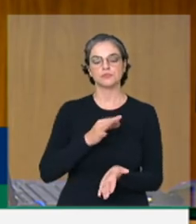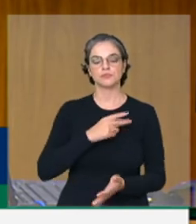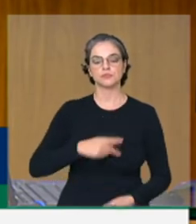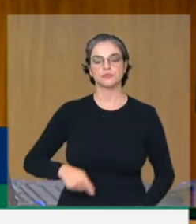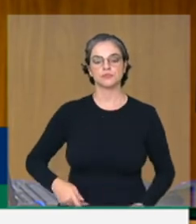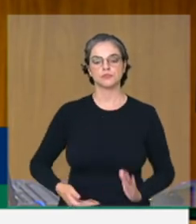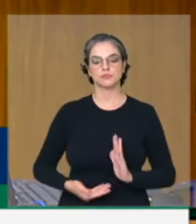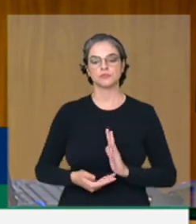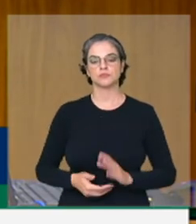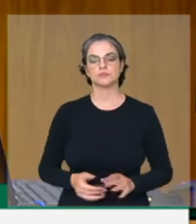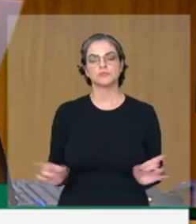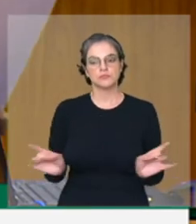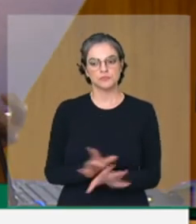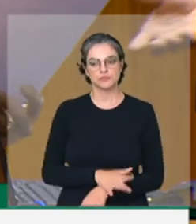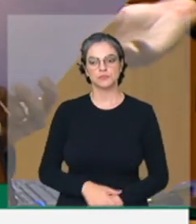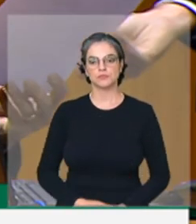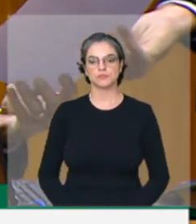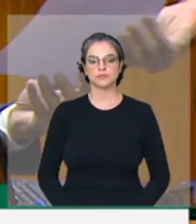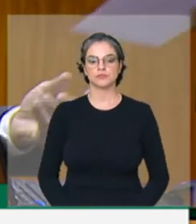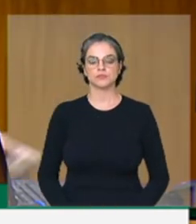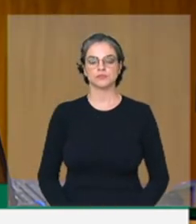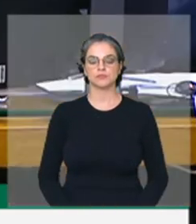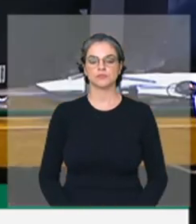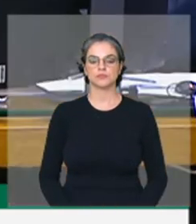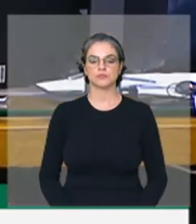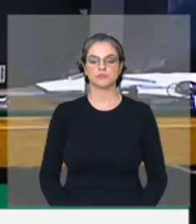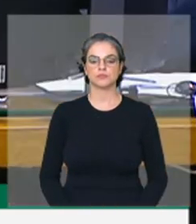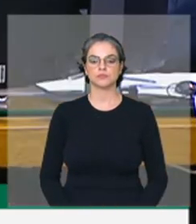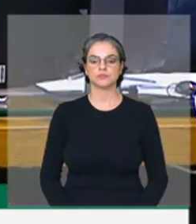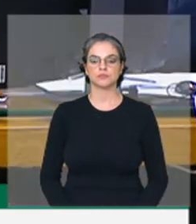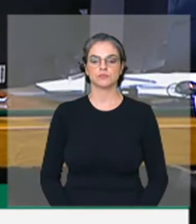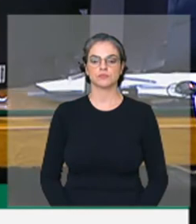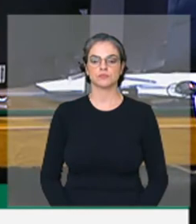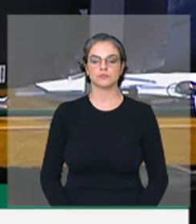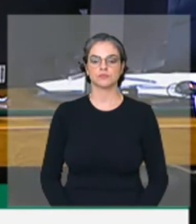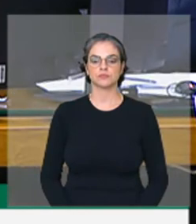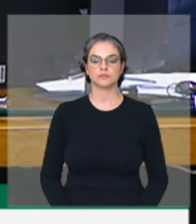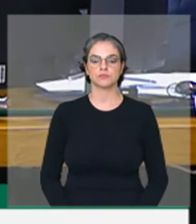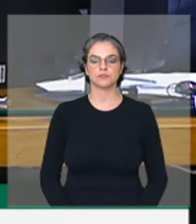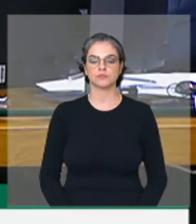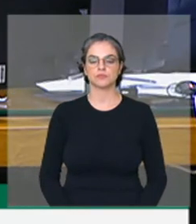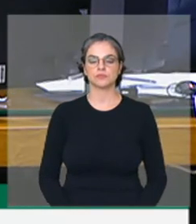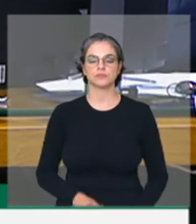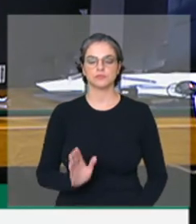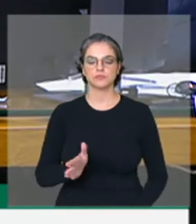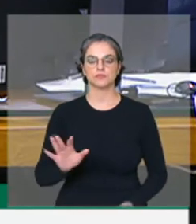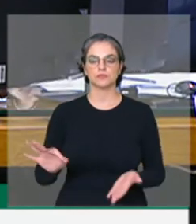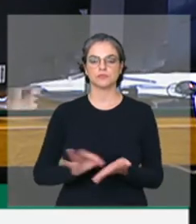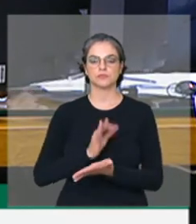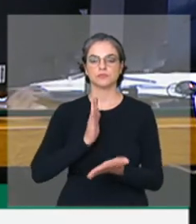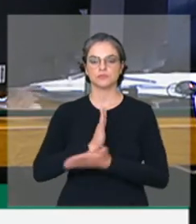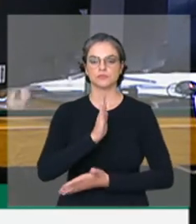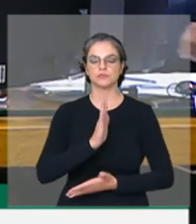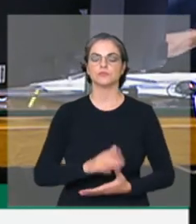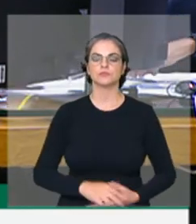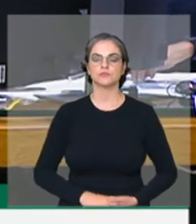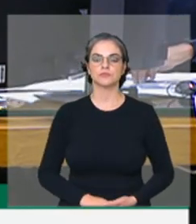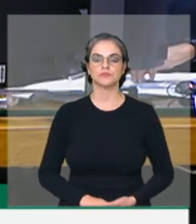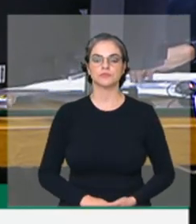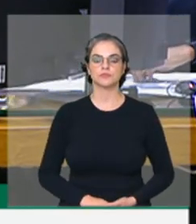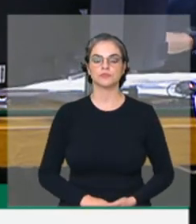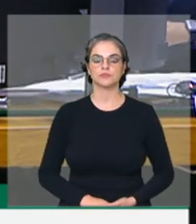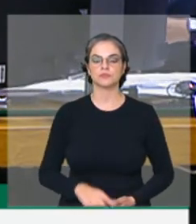a resolução, presidente. Esta presidência considera promulgada nesta sessão a presente resolução.